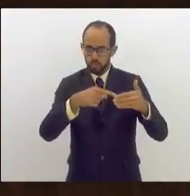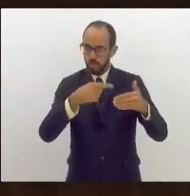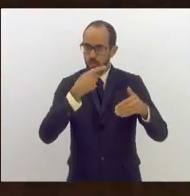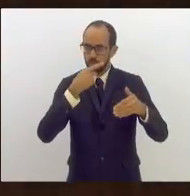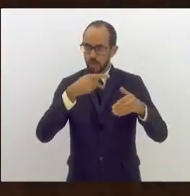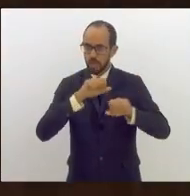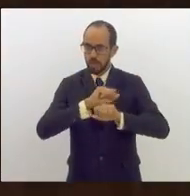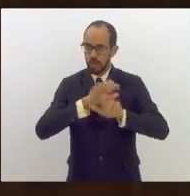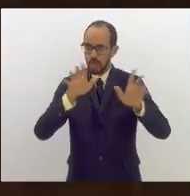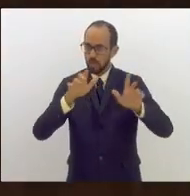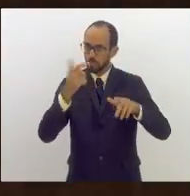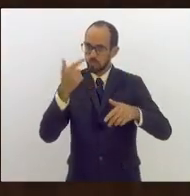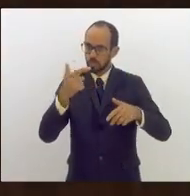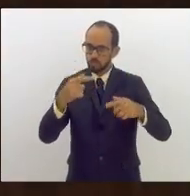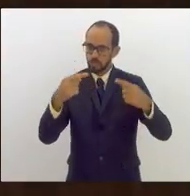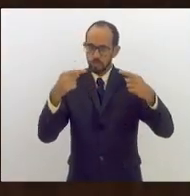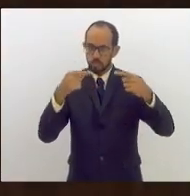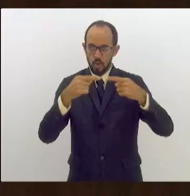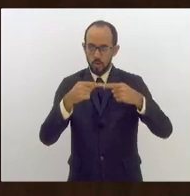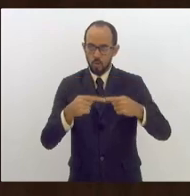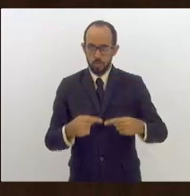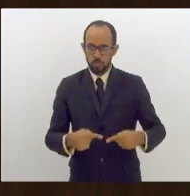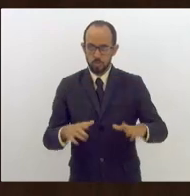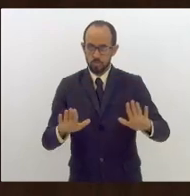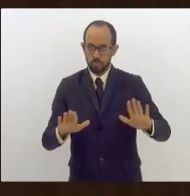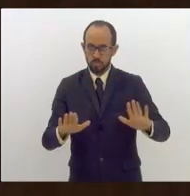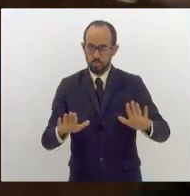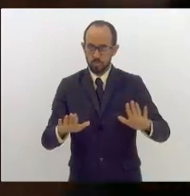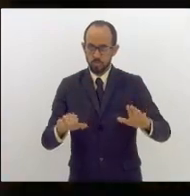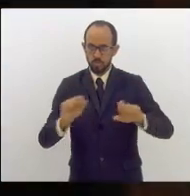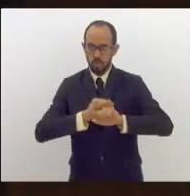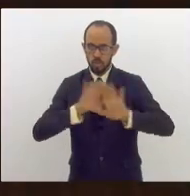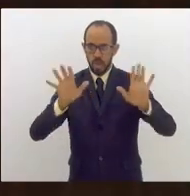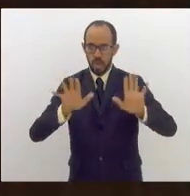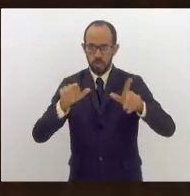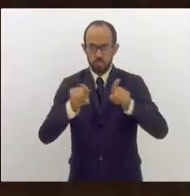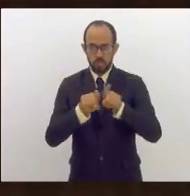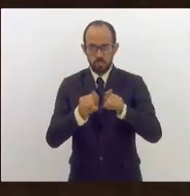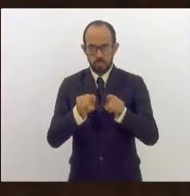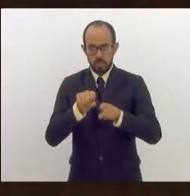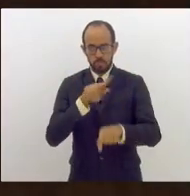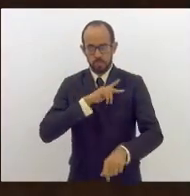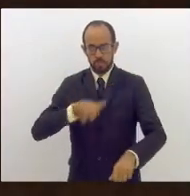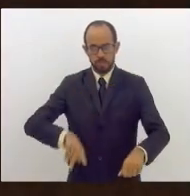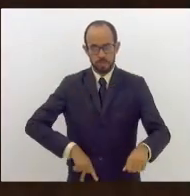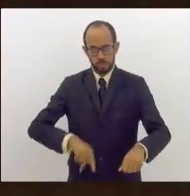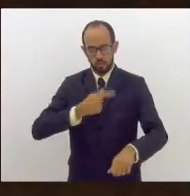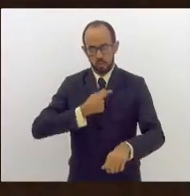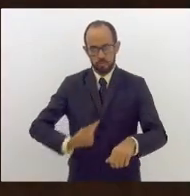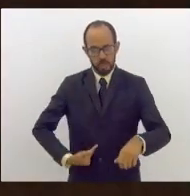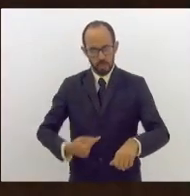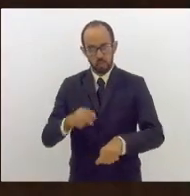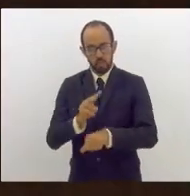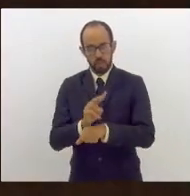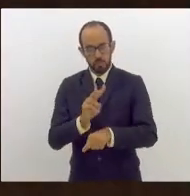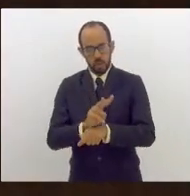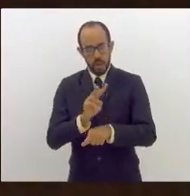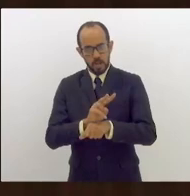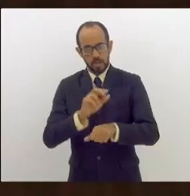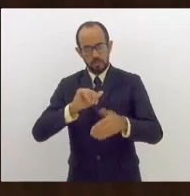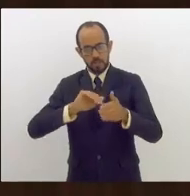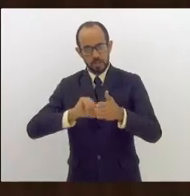acordo Ficou claro por decisão do presidente da casa governador em exercício que ele retirará o pdl